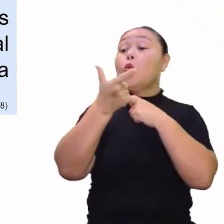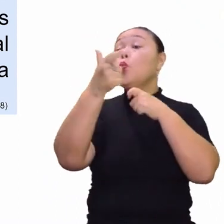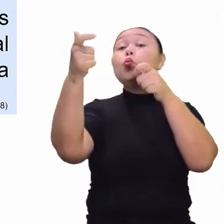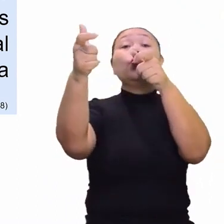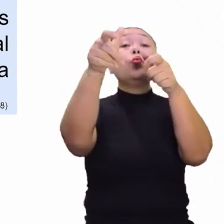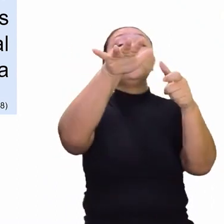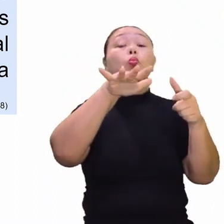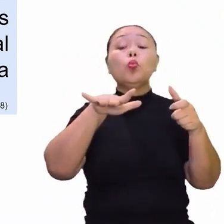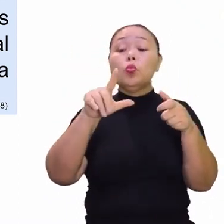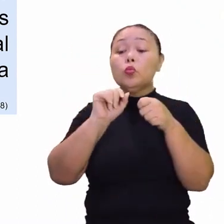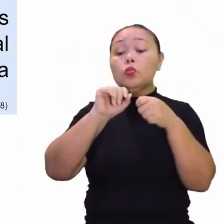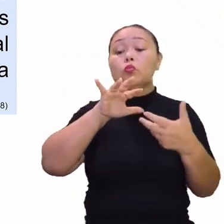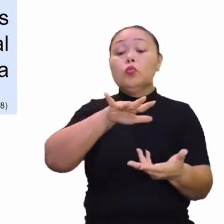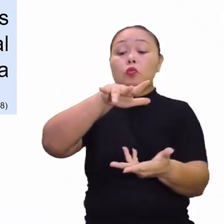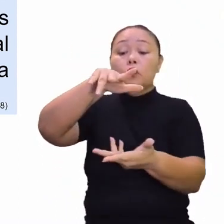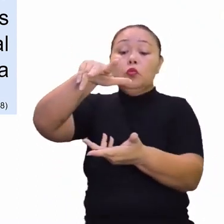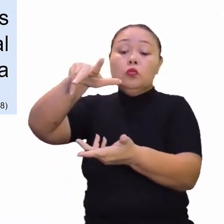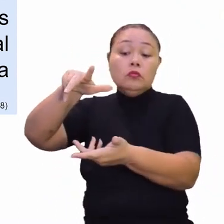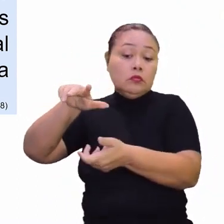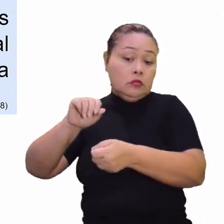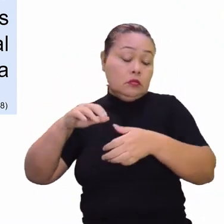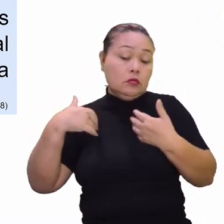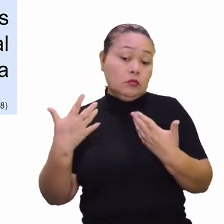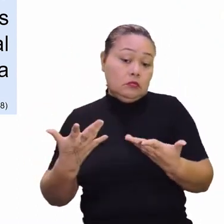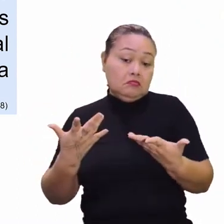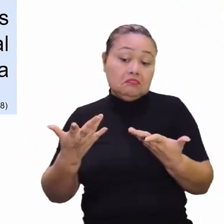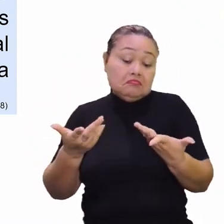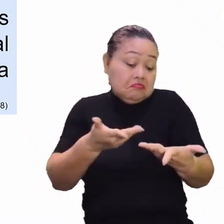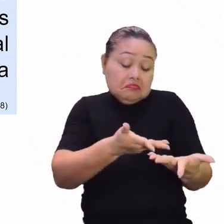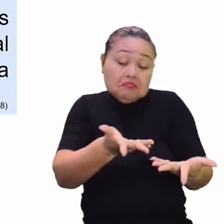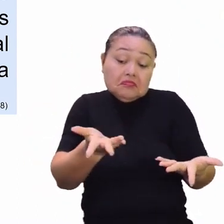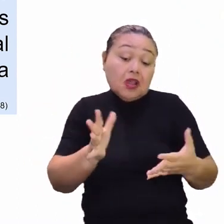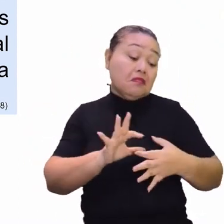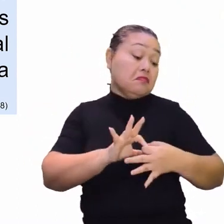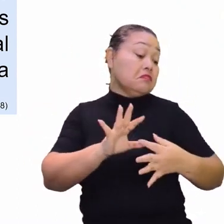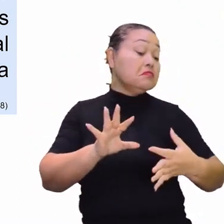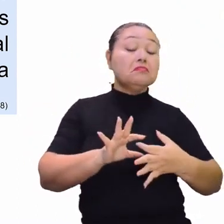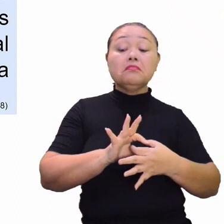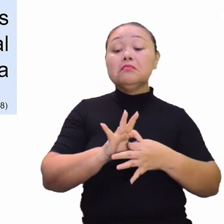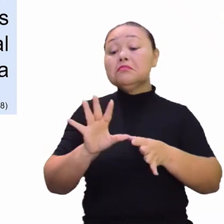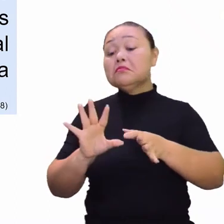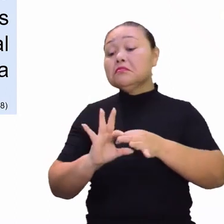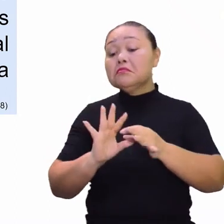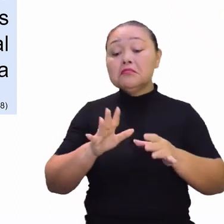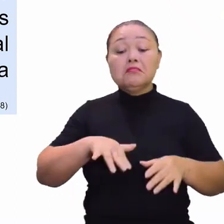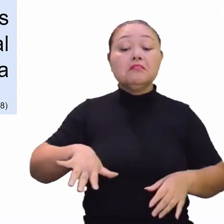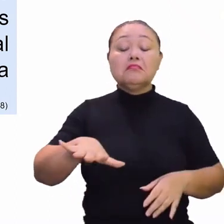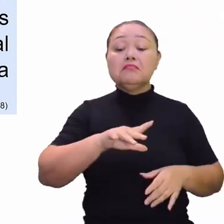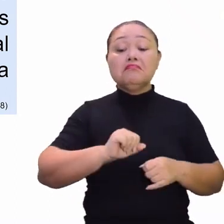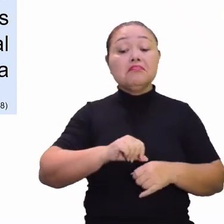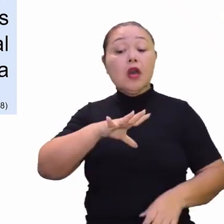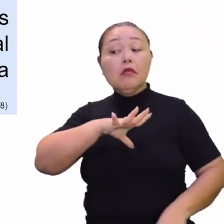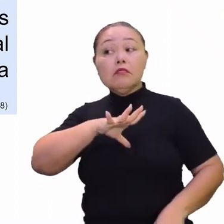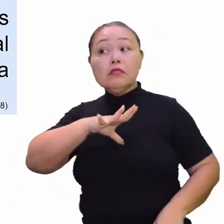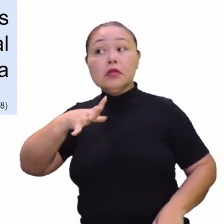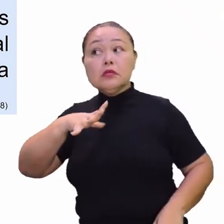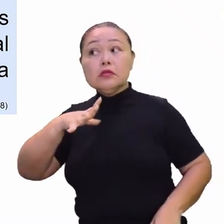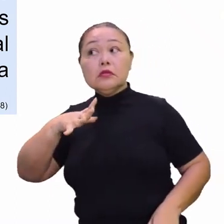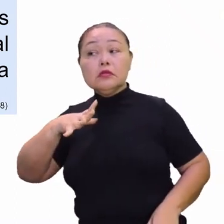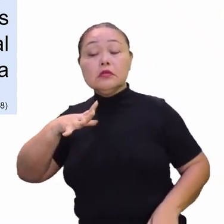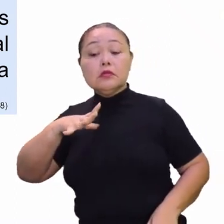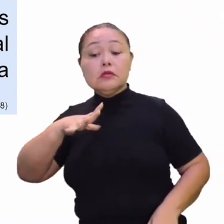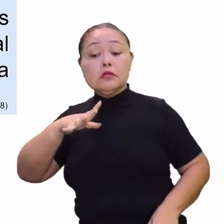lugares do mundo. Então, eles deixaram aqui muito à vontade. Simplesmente os portugueses começaram